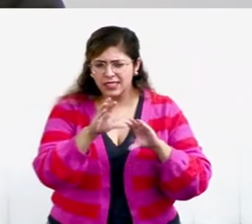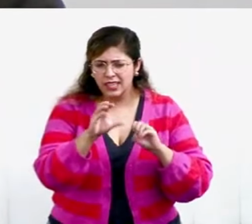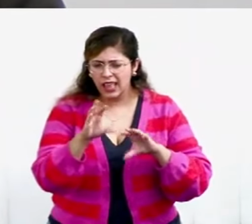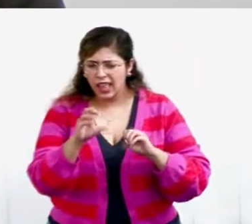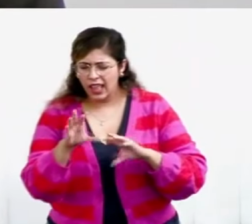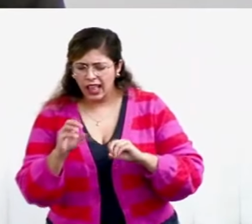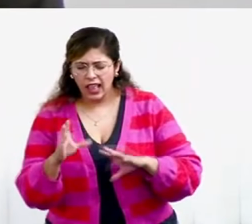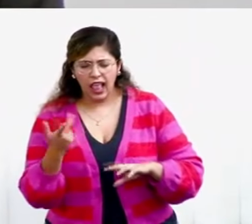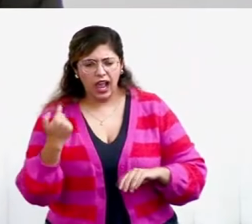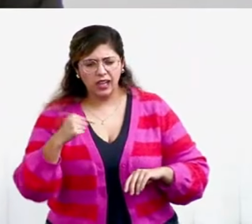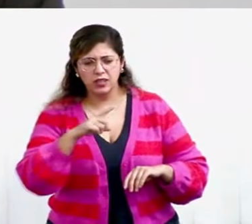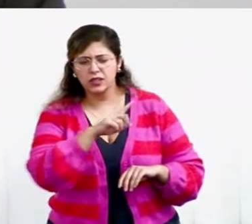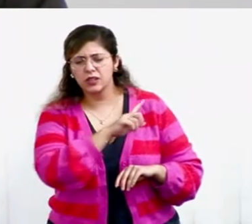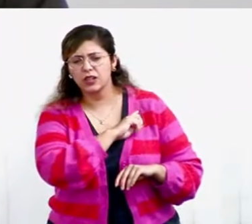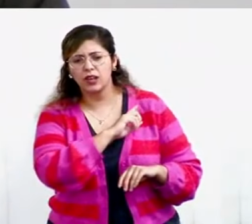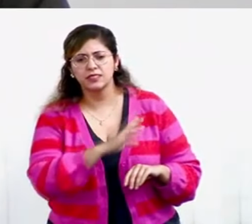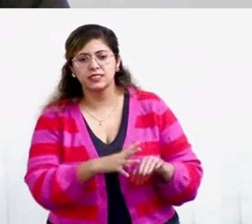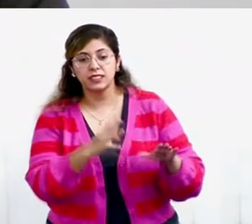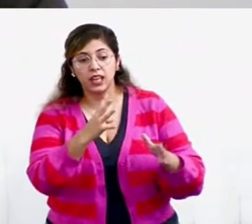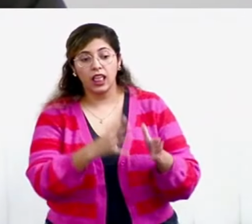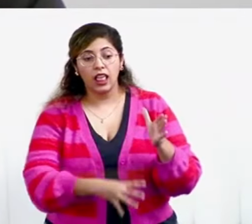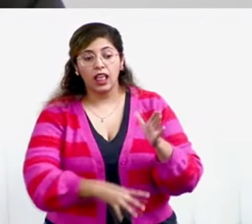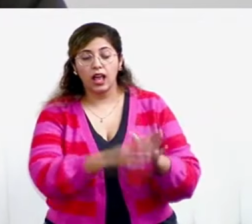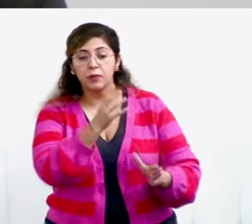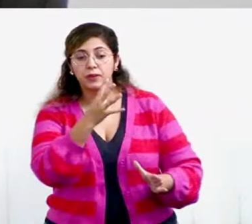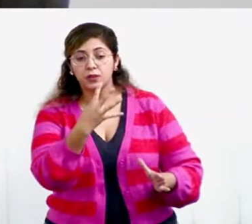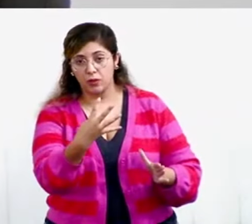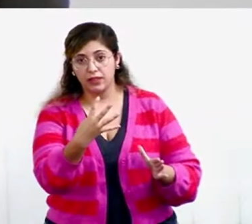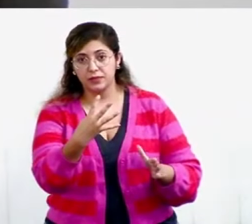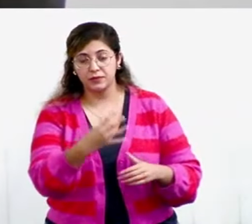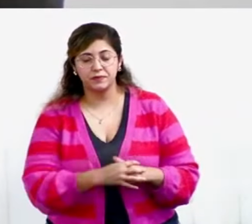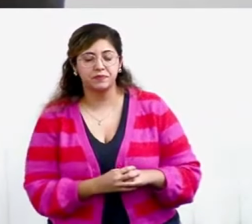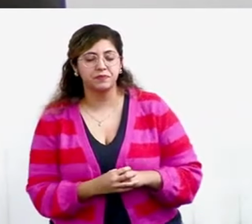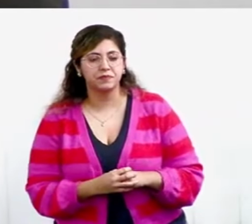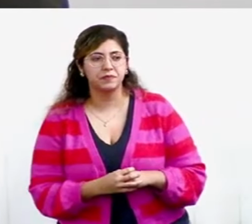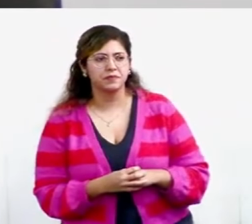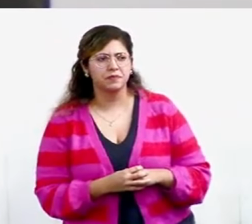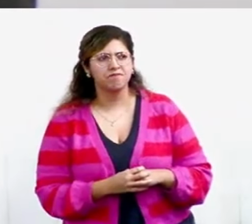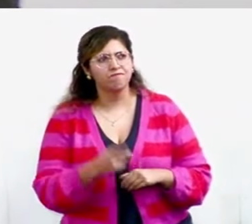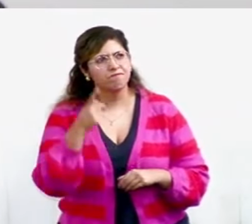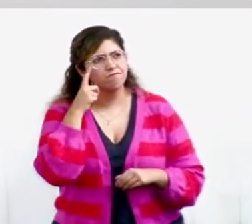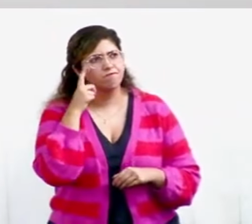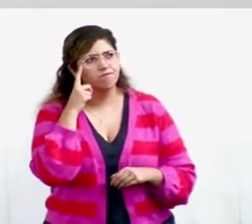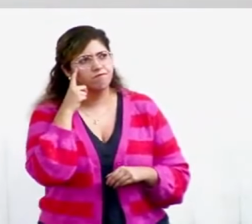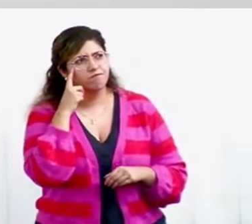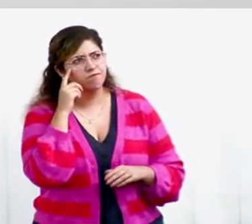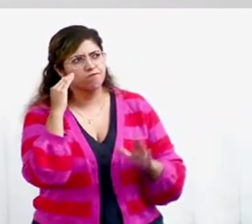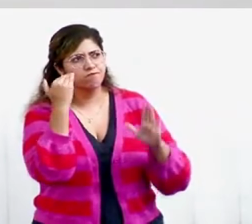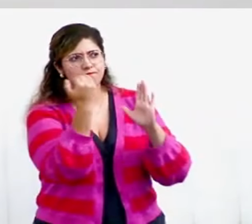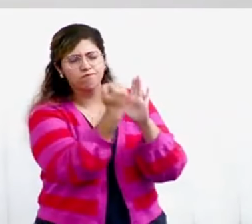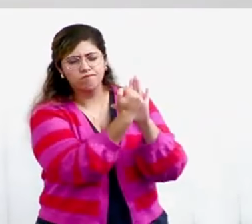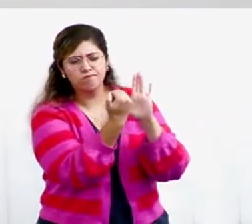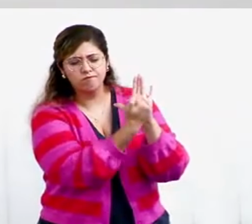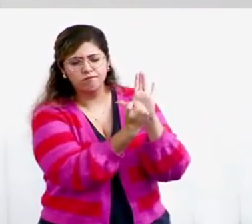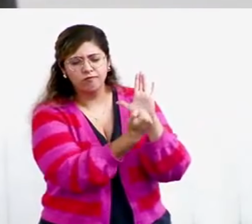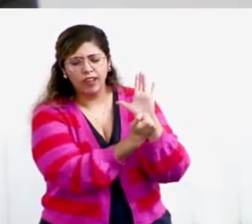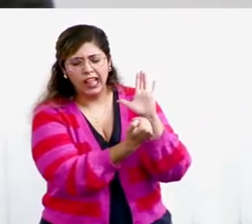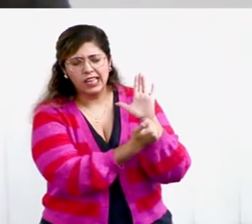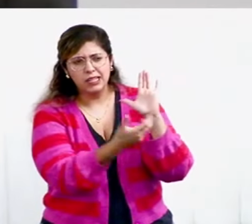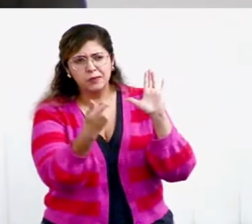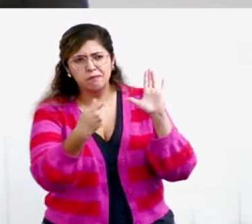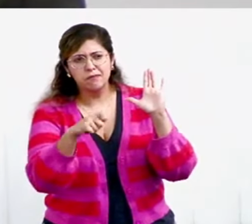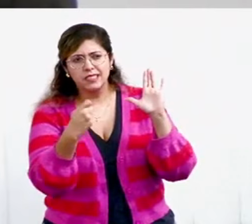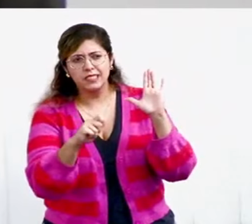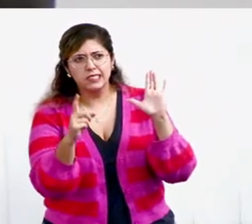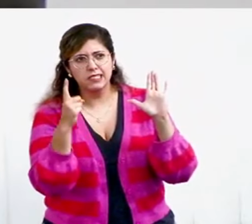chega no capítulo 4 para ensinar o que deve ocupar, ou quais as características que devem existir